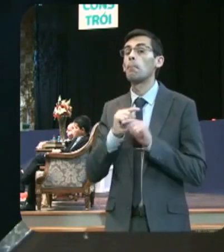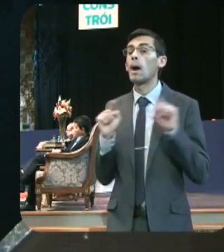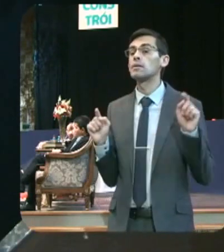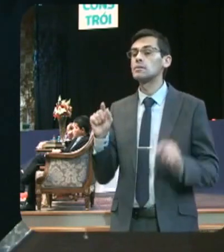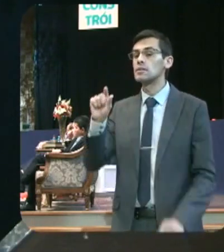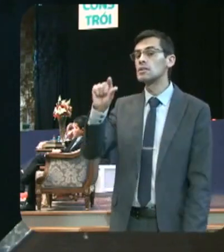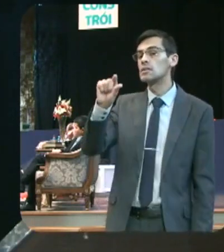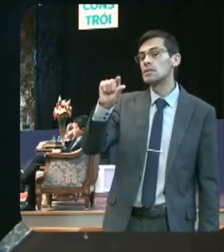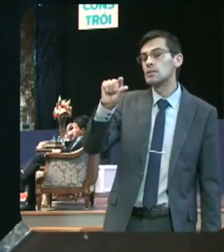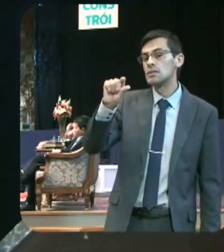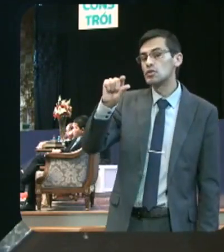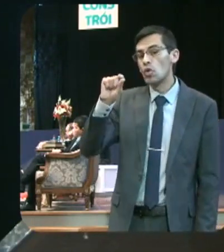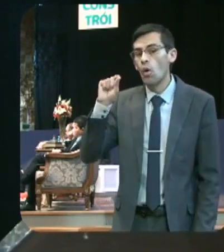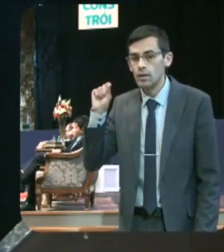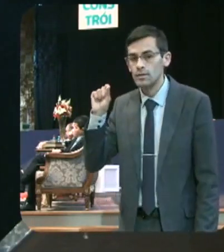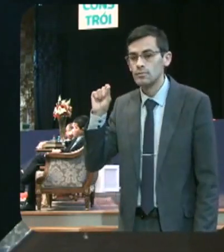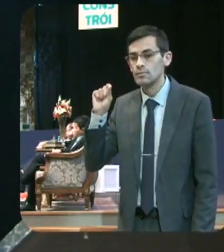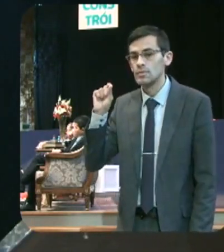decidem